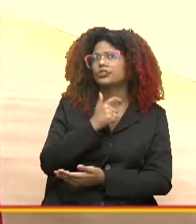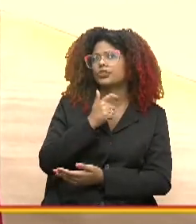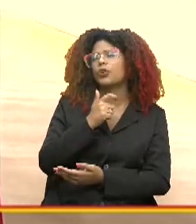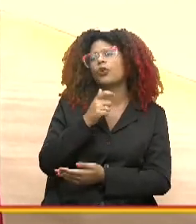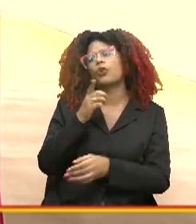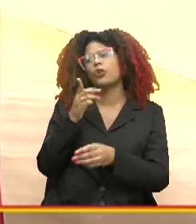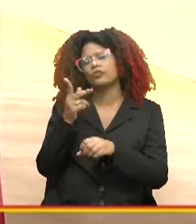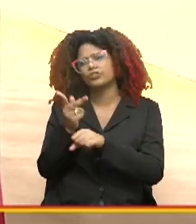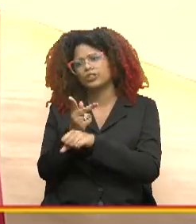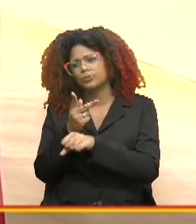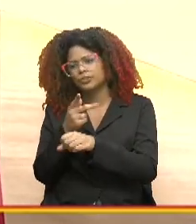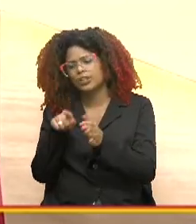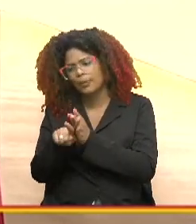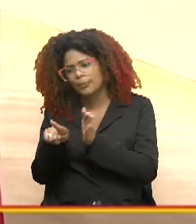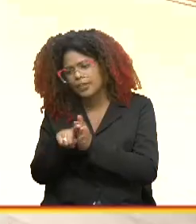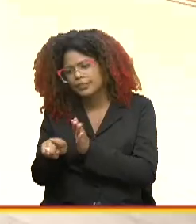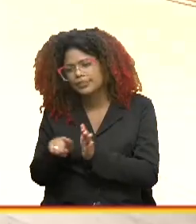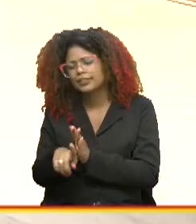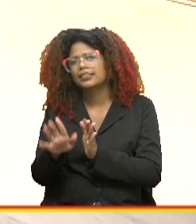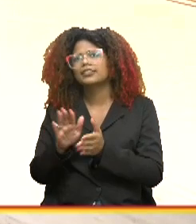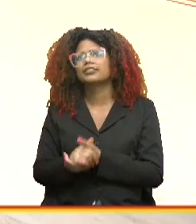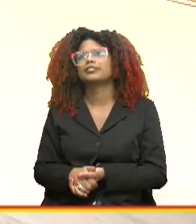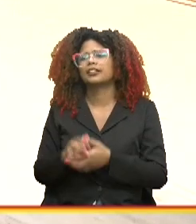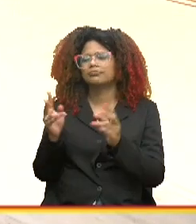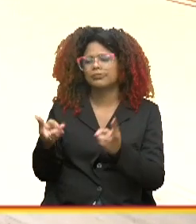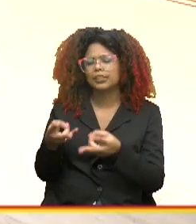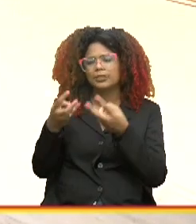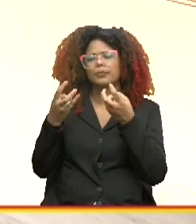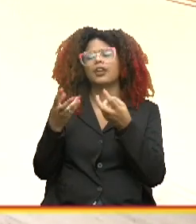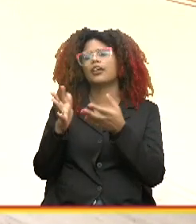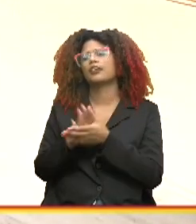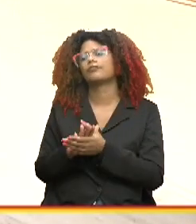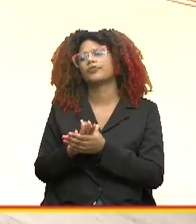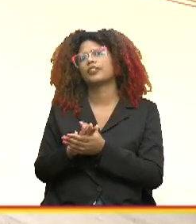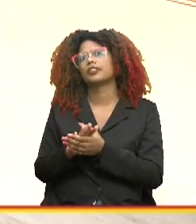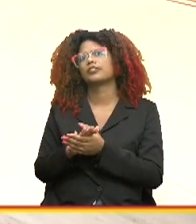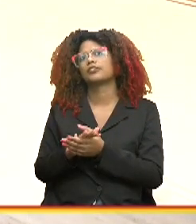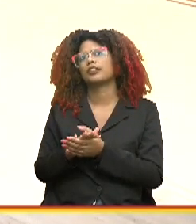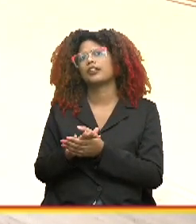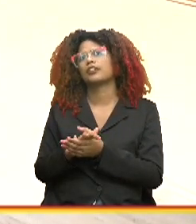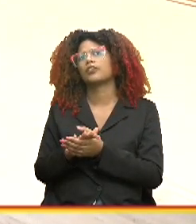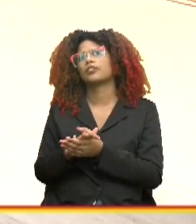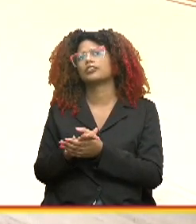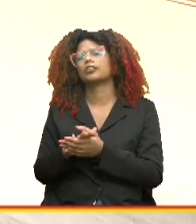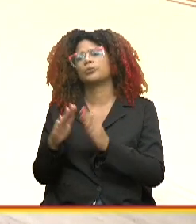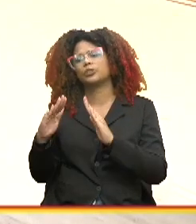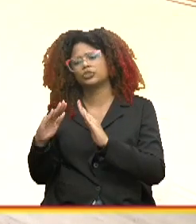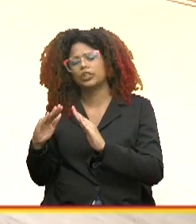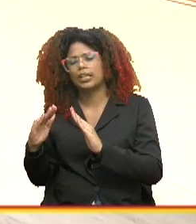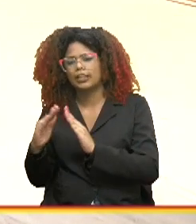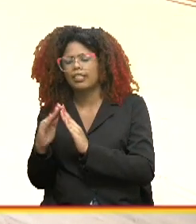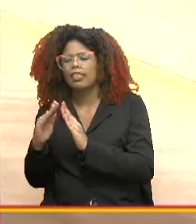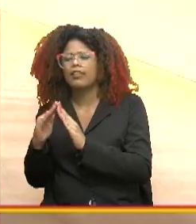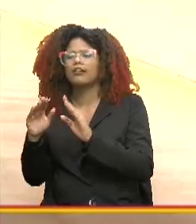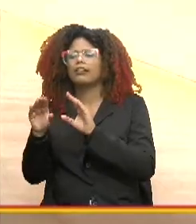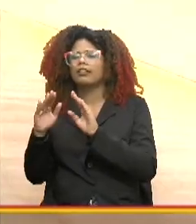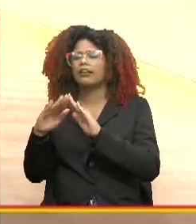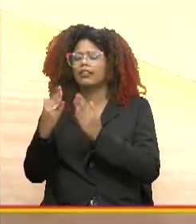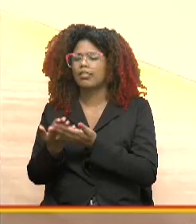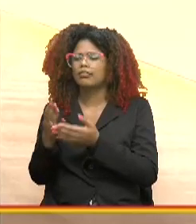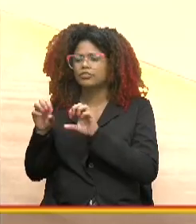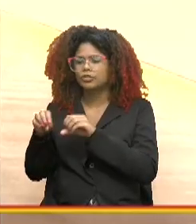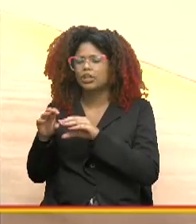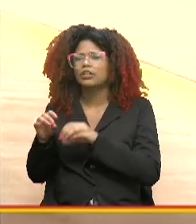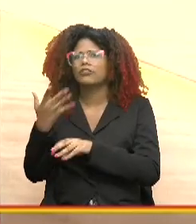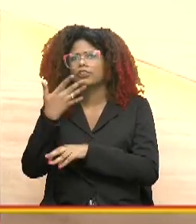tipo pesquisa em escolas da Escolinha do Luiz E aí é tanto que agora